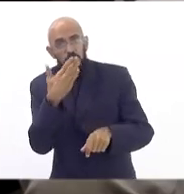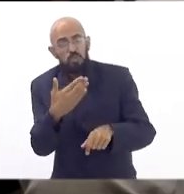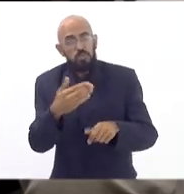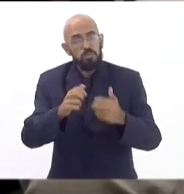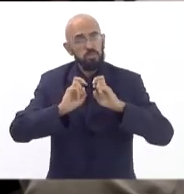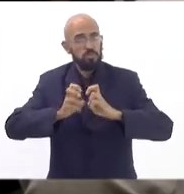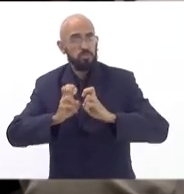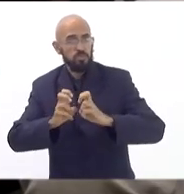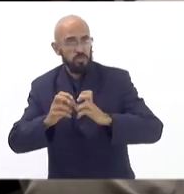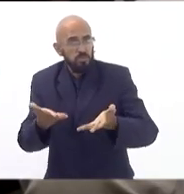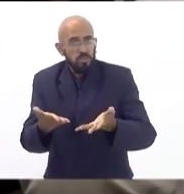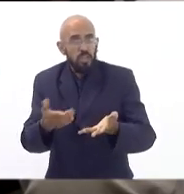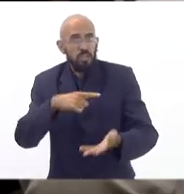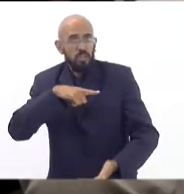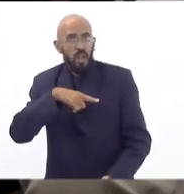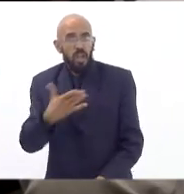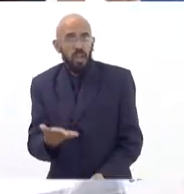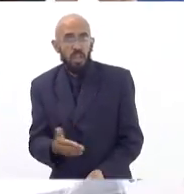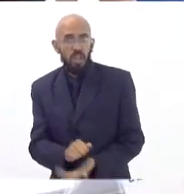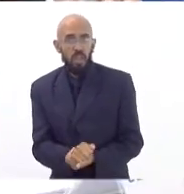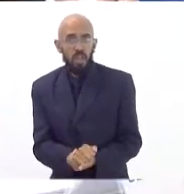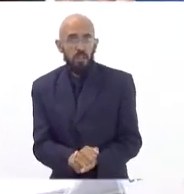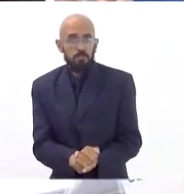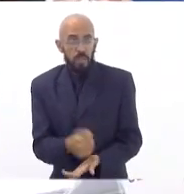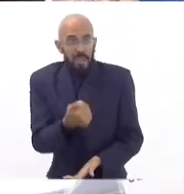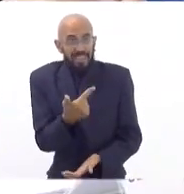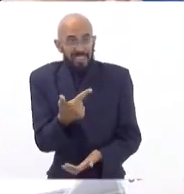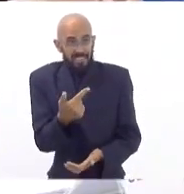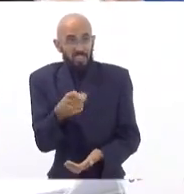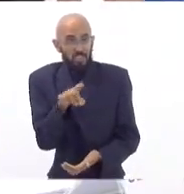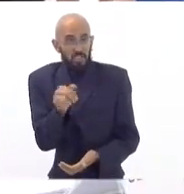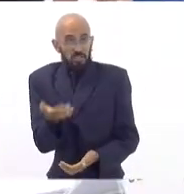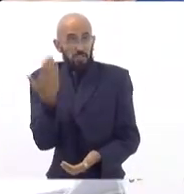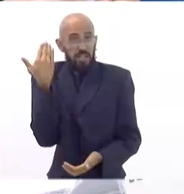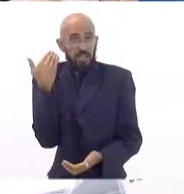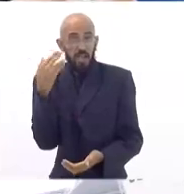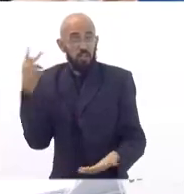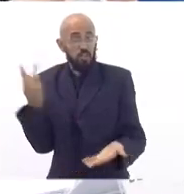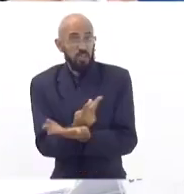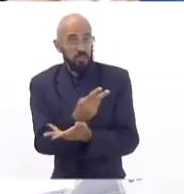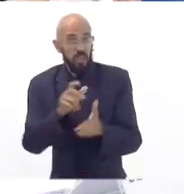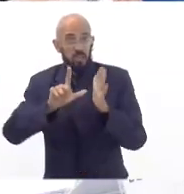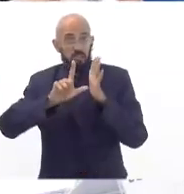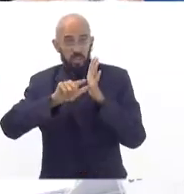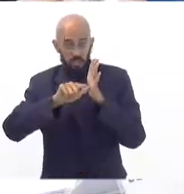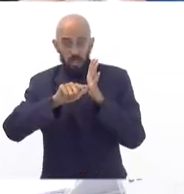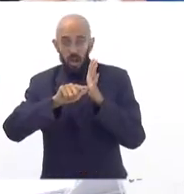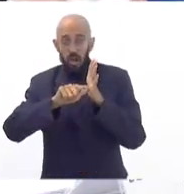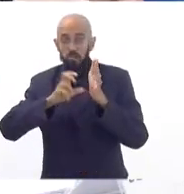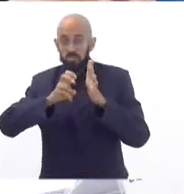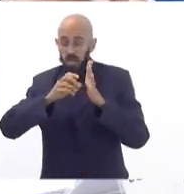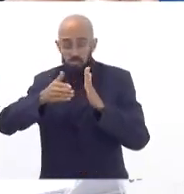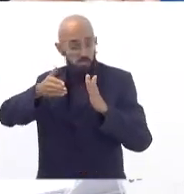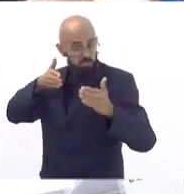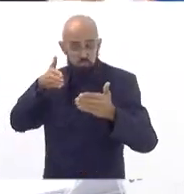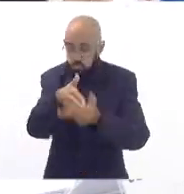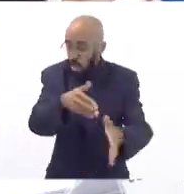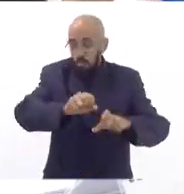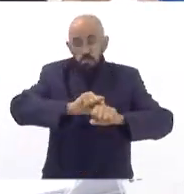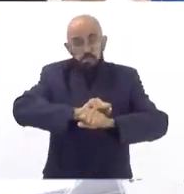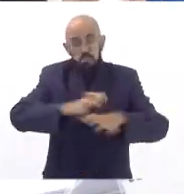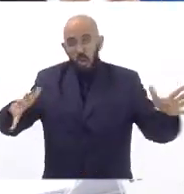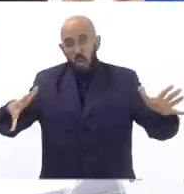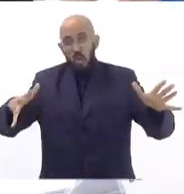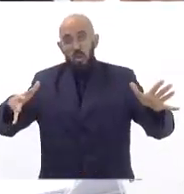atrás lobasso tem uma composição que é dentro aqui dentro da Central do Brasil fugir estrondo gigantesco